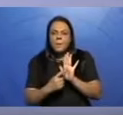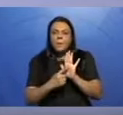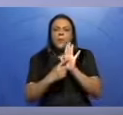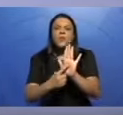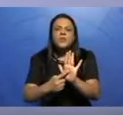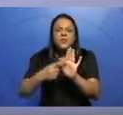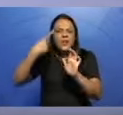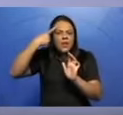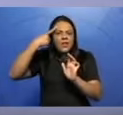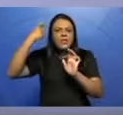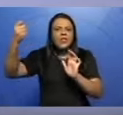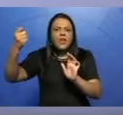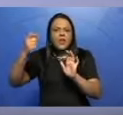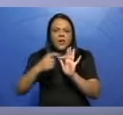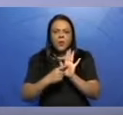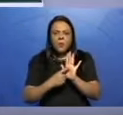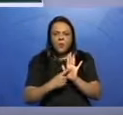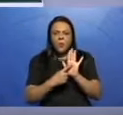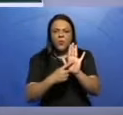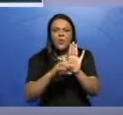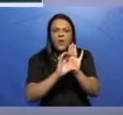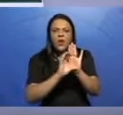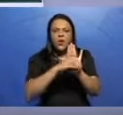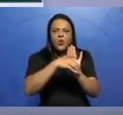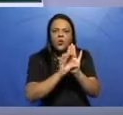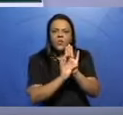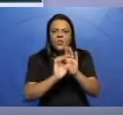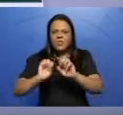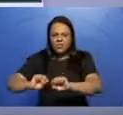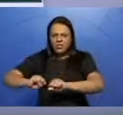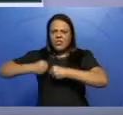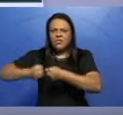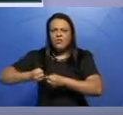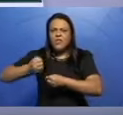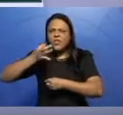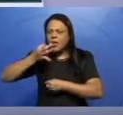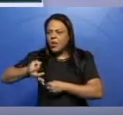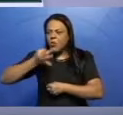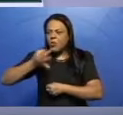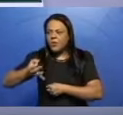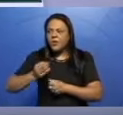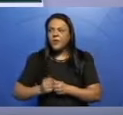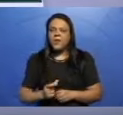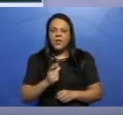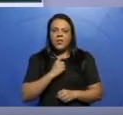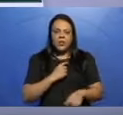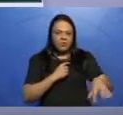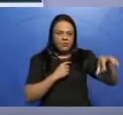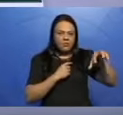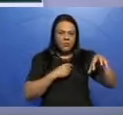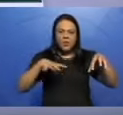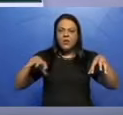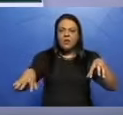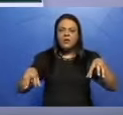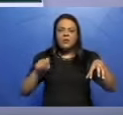defender opiniões, ou defender opiniões. Dissertação expositiva e dissertação argumentativa.